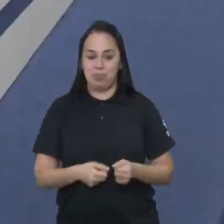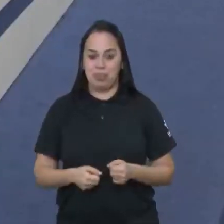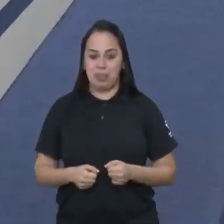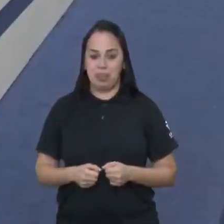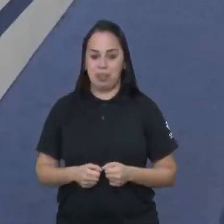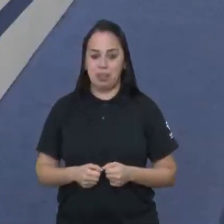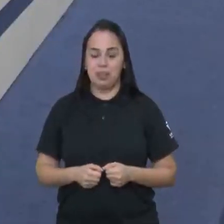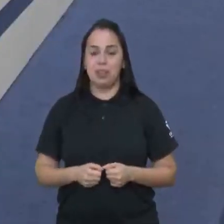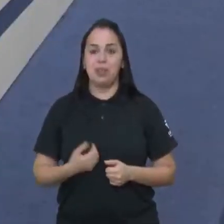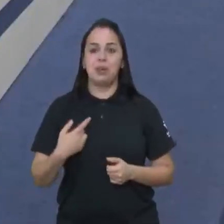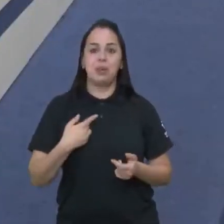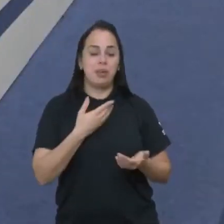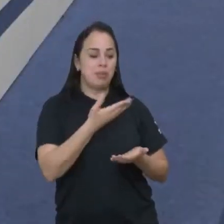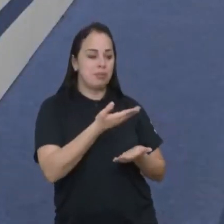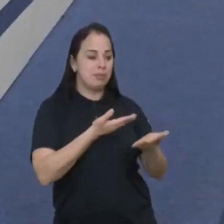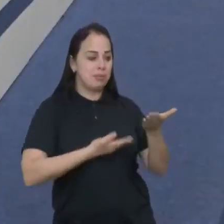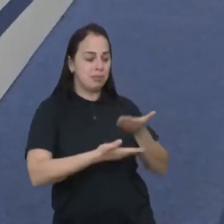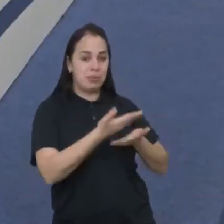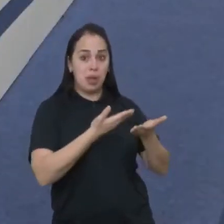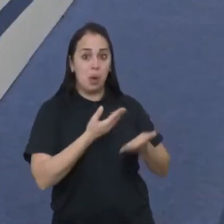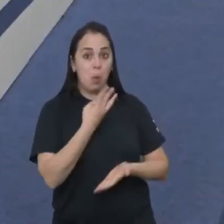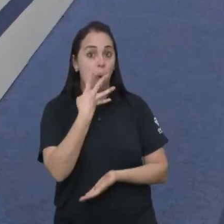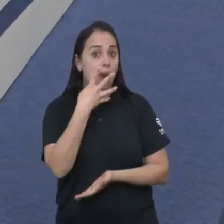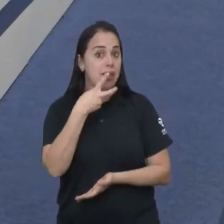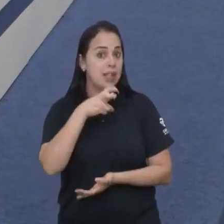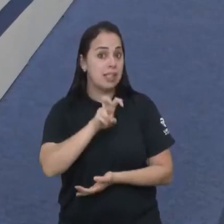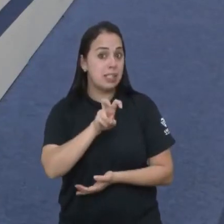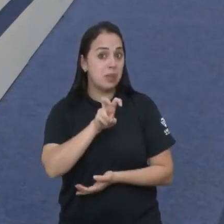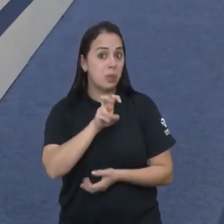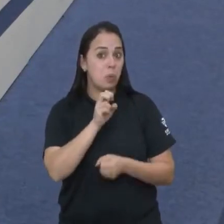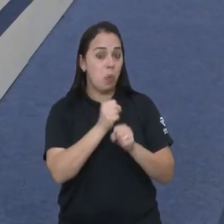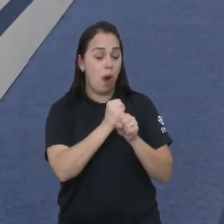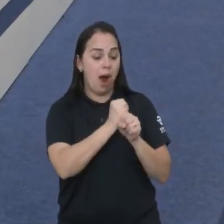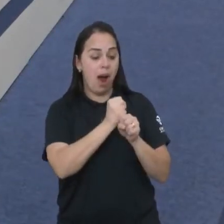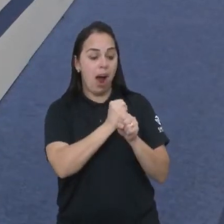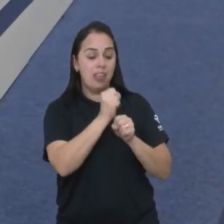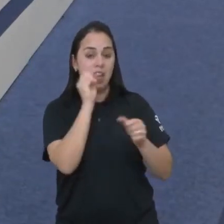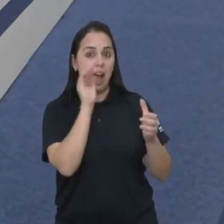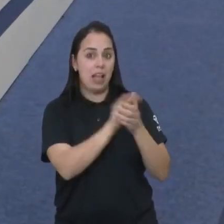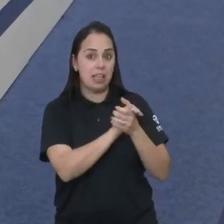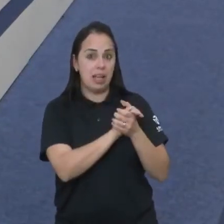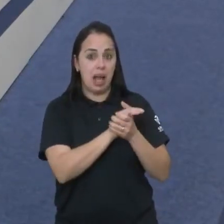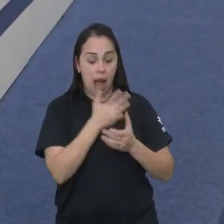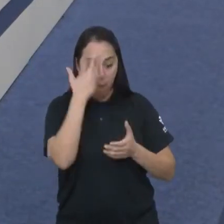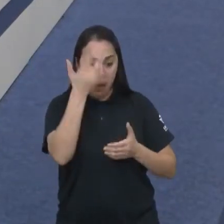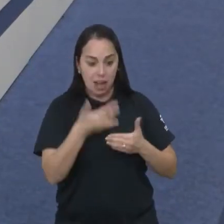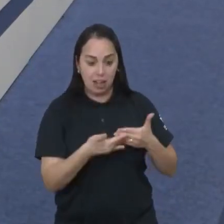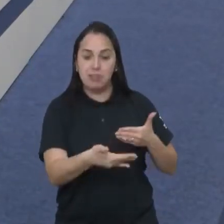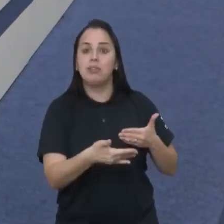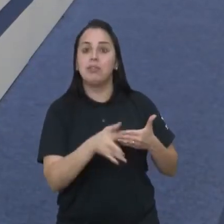com quem compartilho minha vida há 45 anos, que vamos completar amanhã.